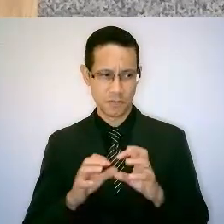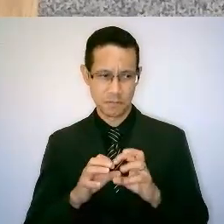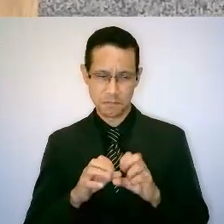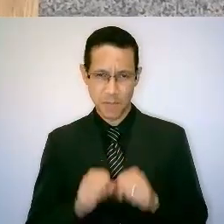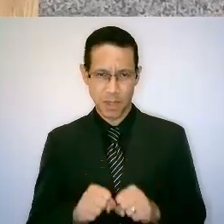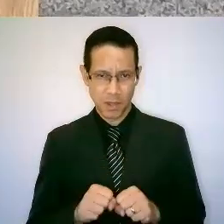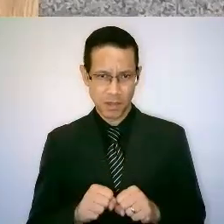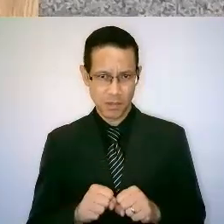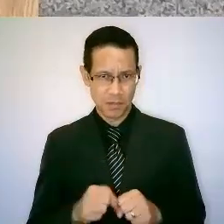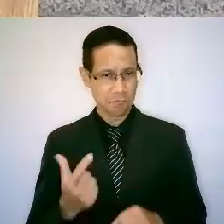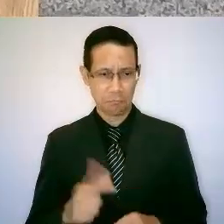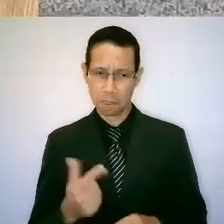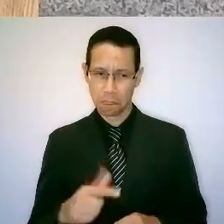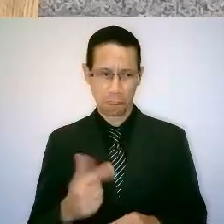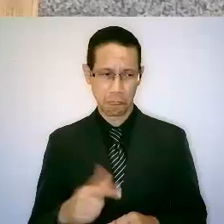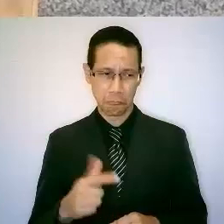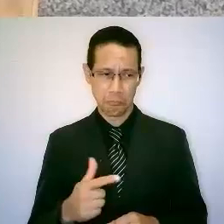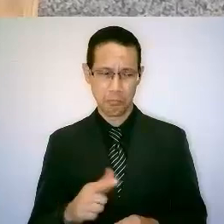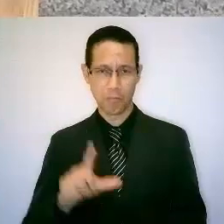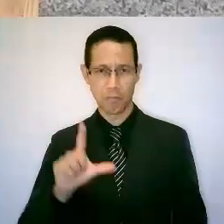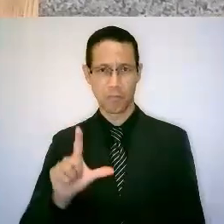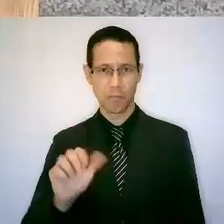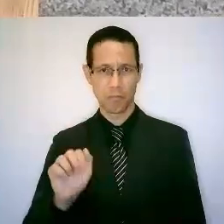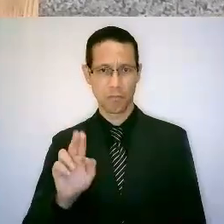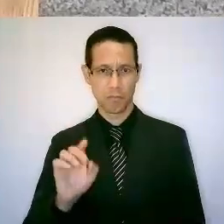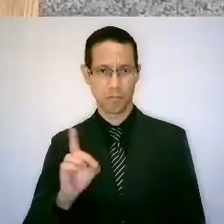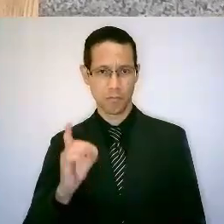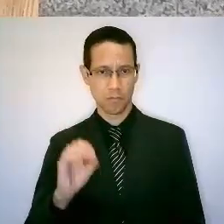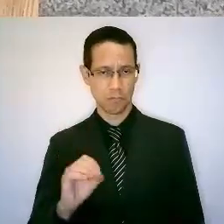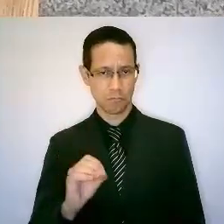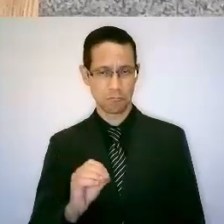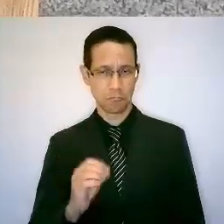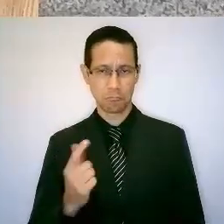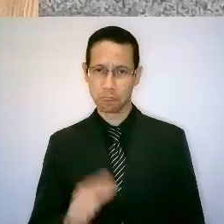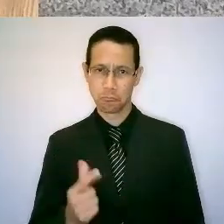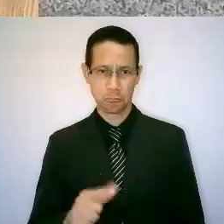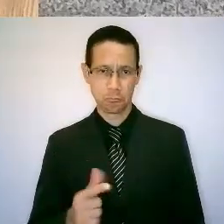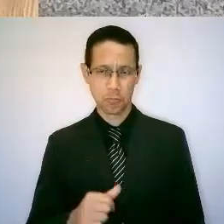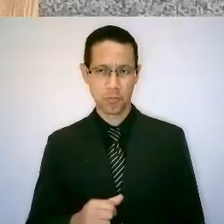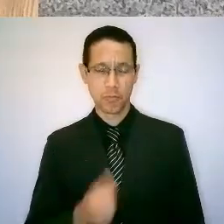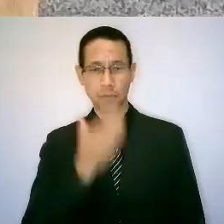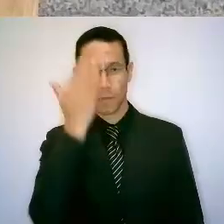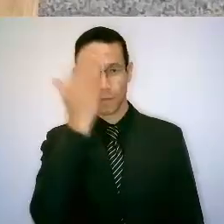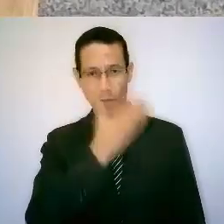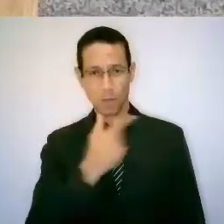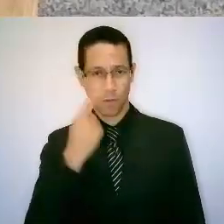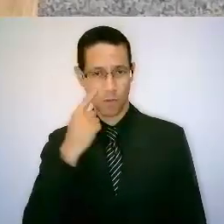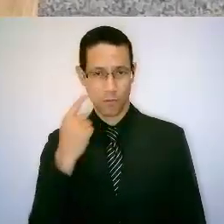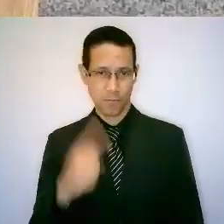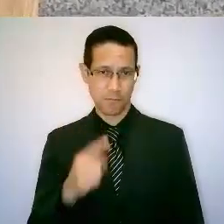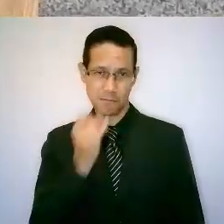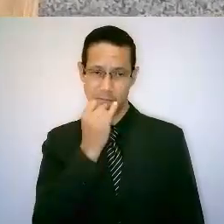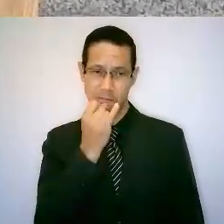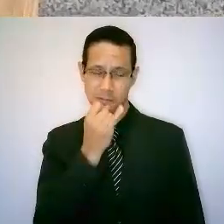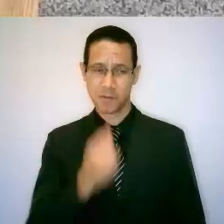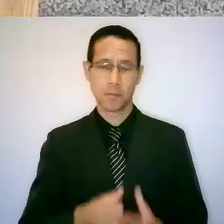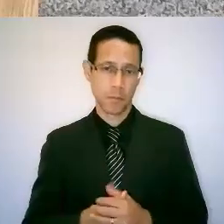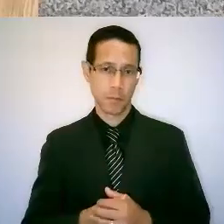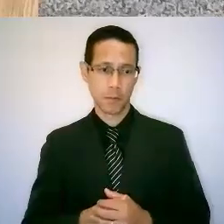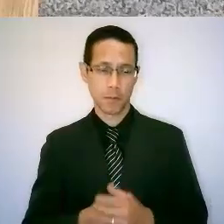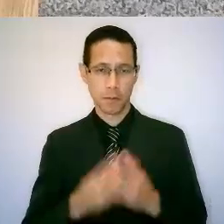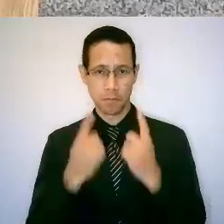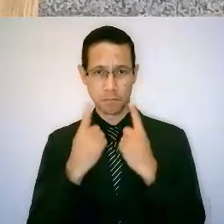não foi elaborado e não tem sequer uma prova que diga assim eu vi que o agressor ficou